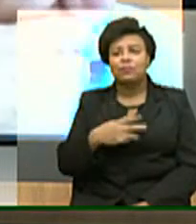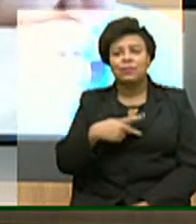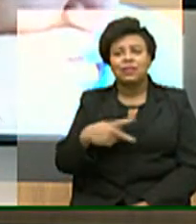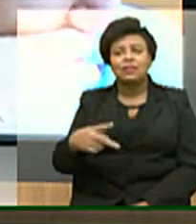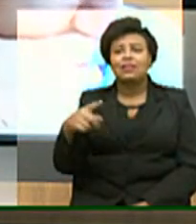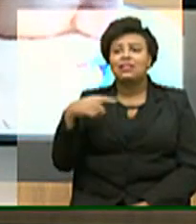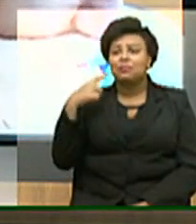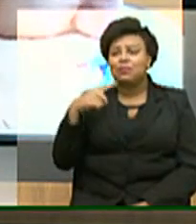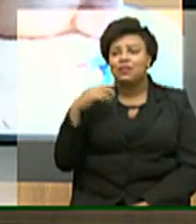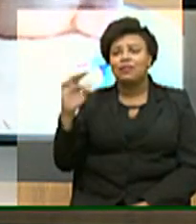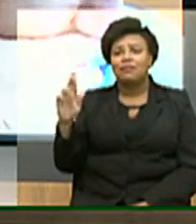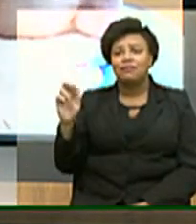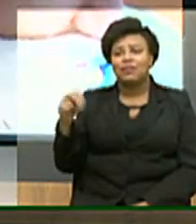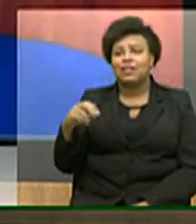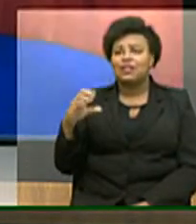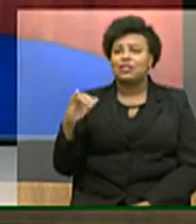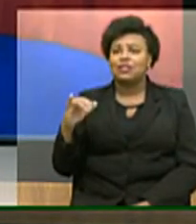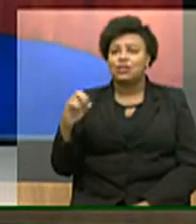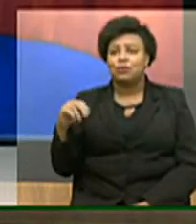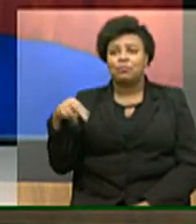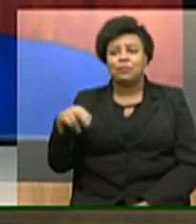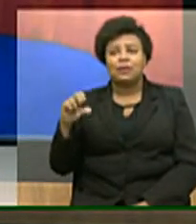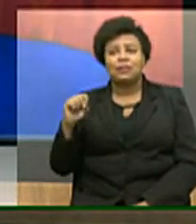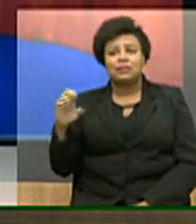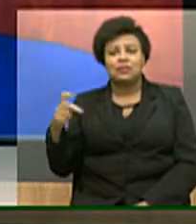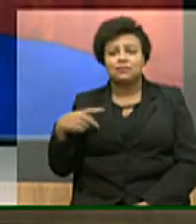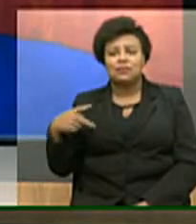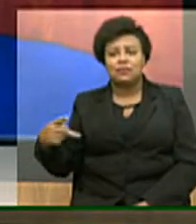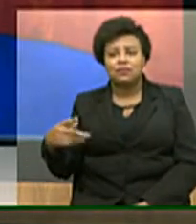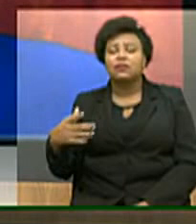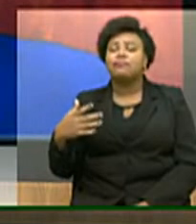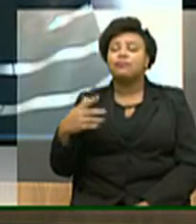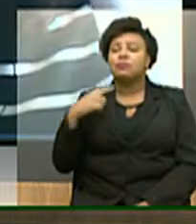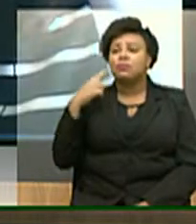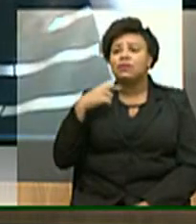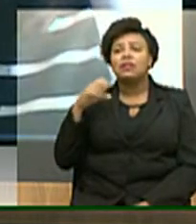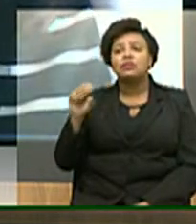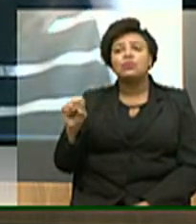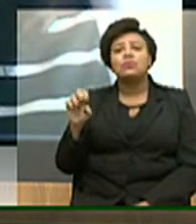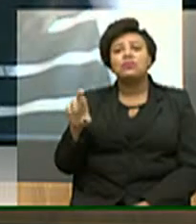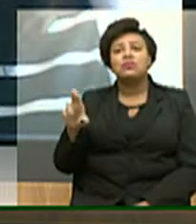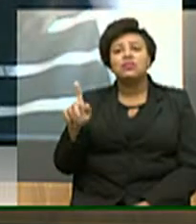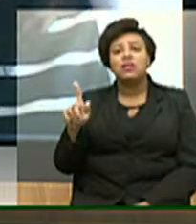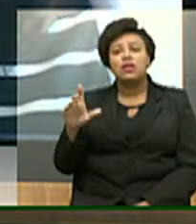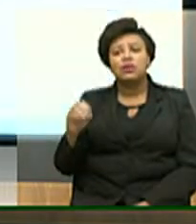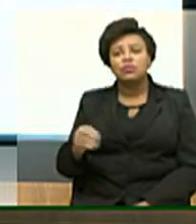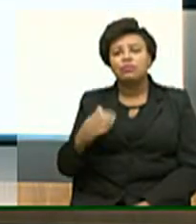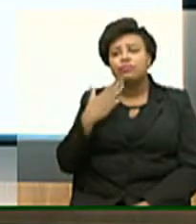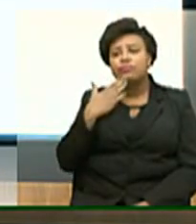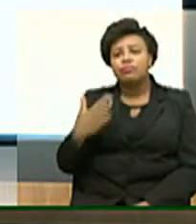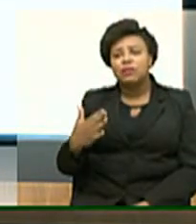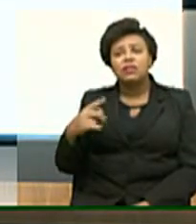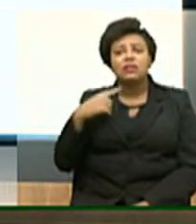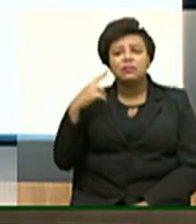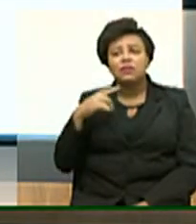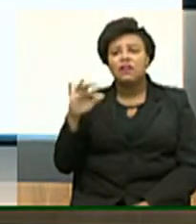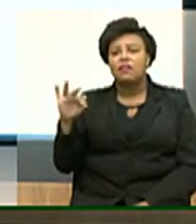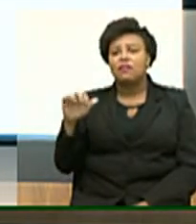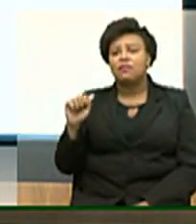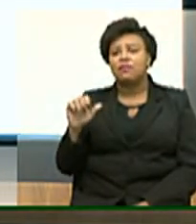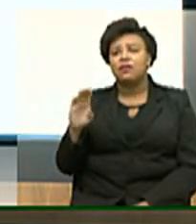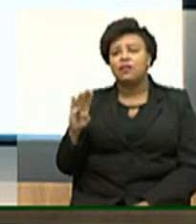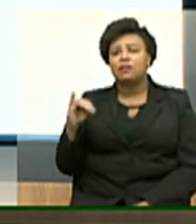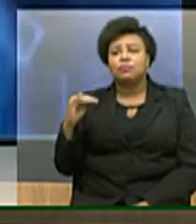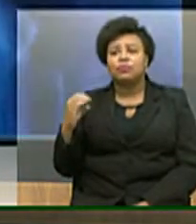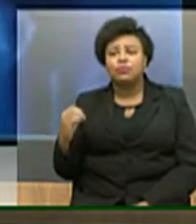Deputada François Mense. Favorável, presidente. Deputado Sérgio Pérez. Favorável, presidente. Deputado Fábio